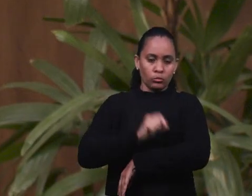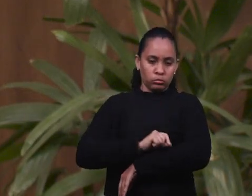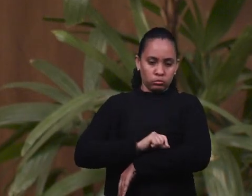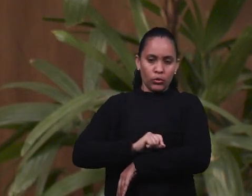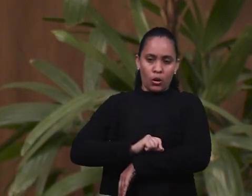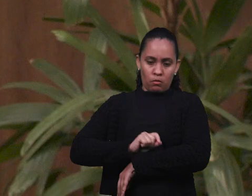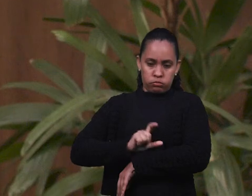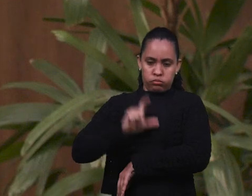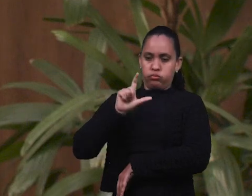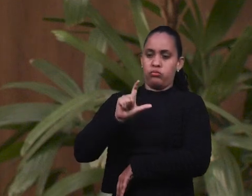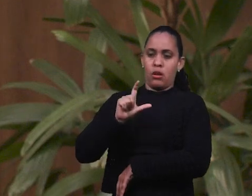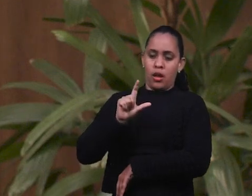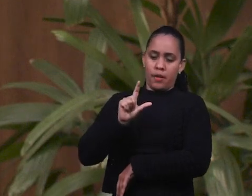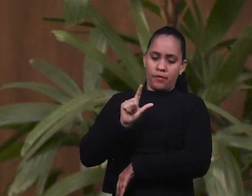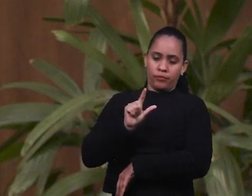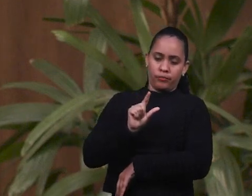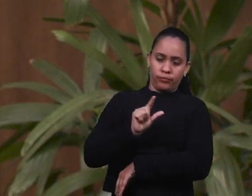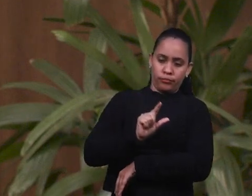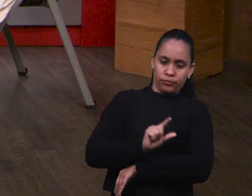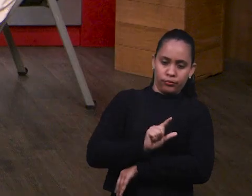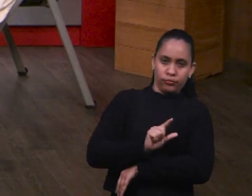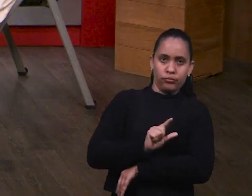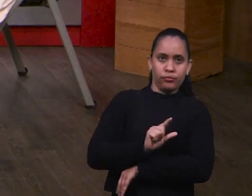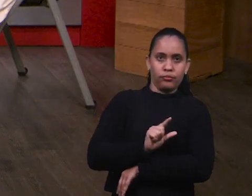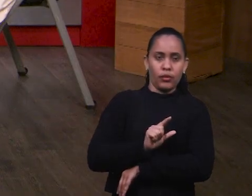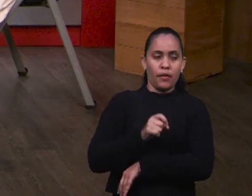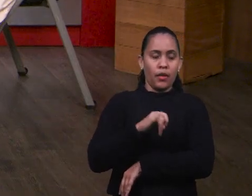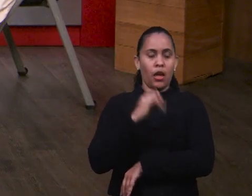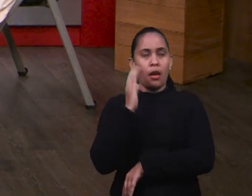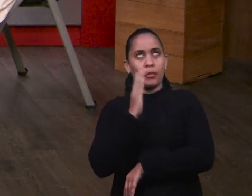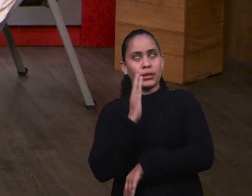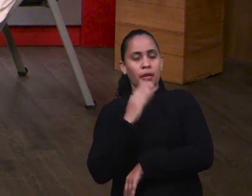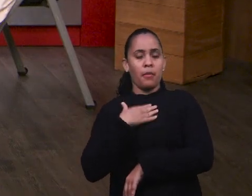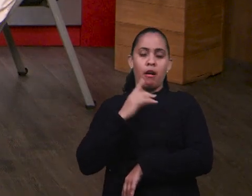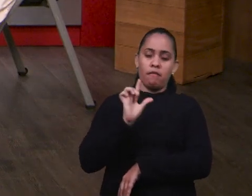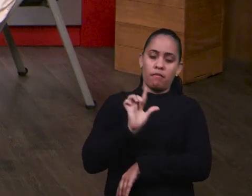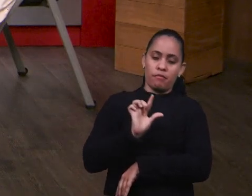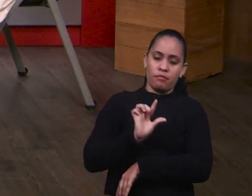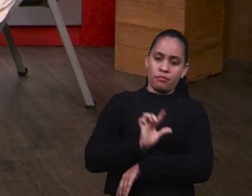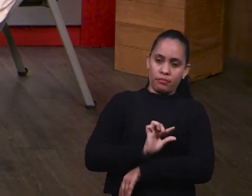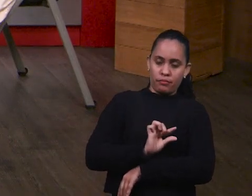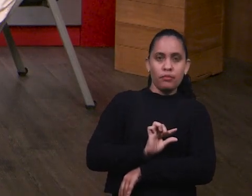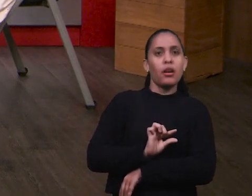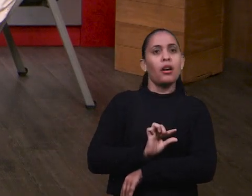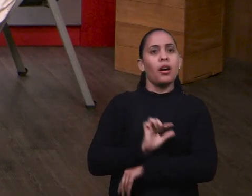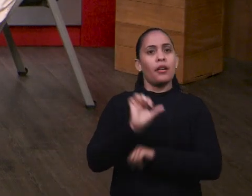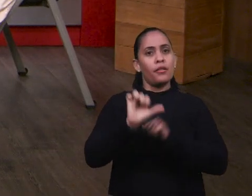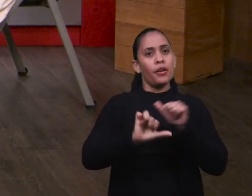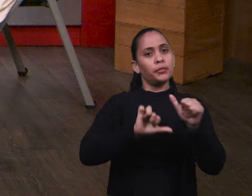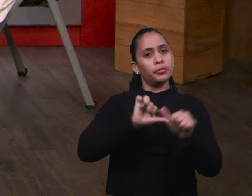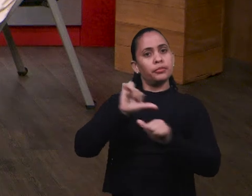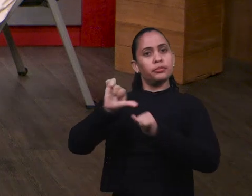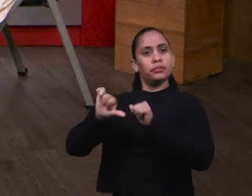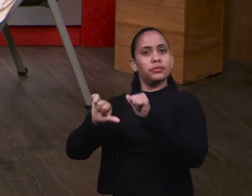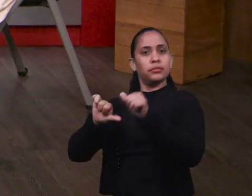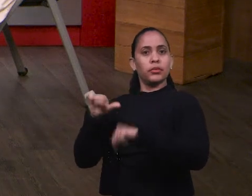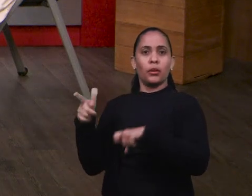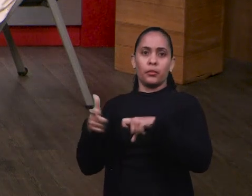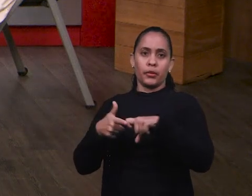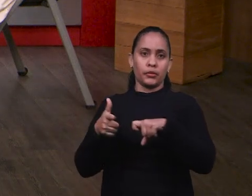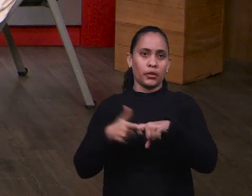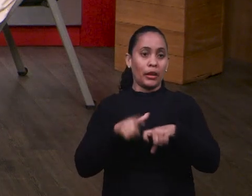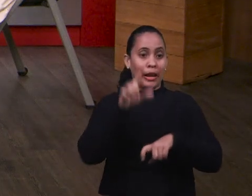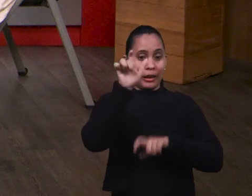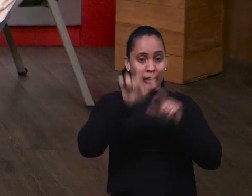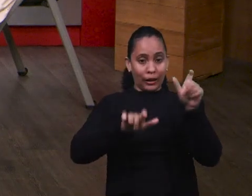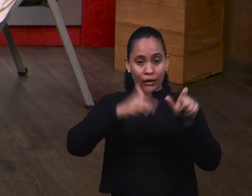reduzir a dose de novo, entendeu? Aí ele já sabe que ela vai passar, provavelmente, dos 6 meses para ter essa perda, né? Mas isso daí é muito individual,